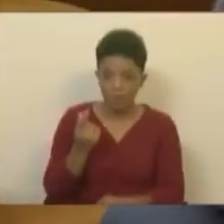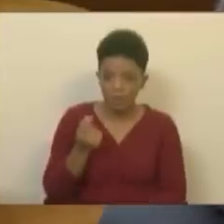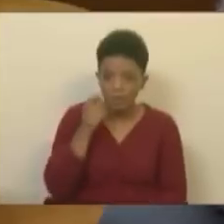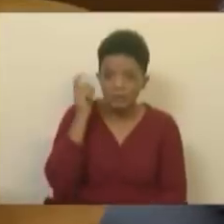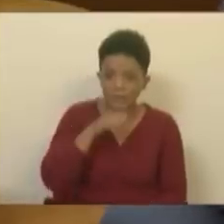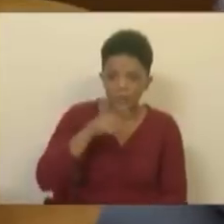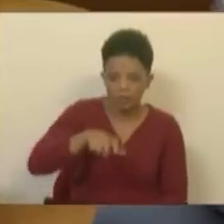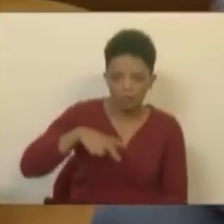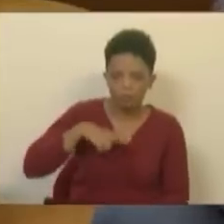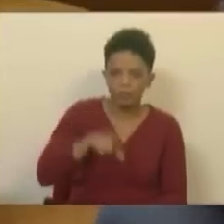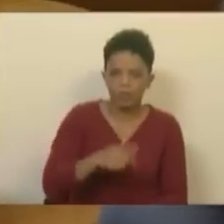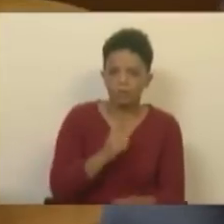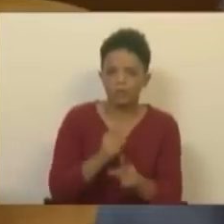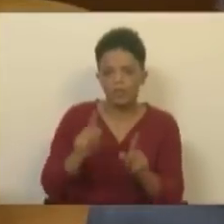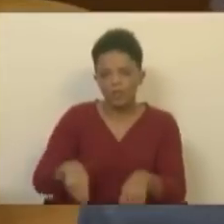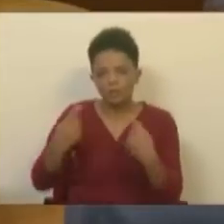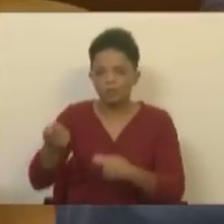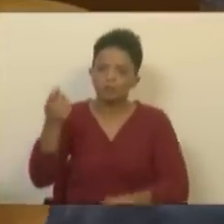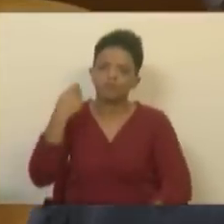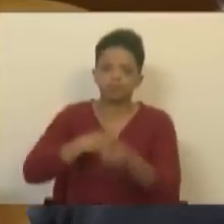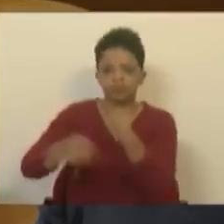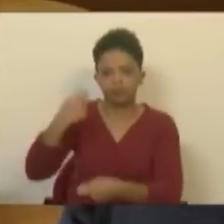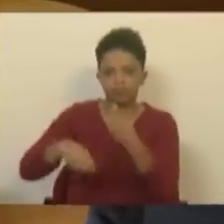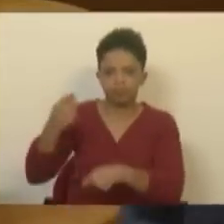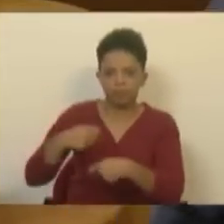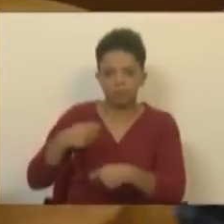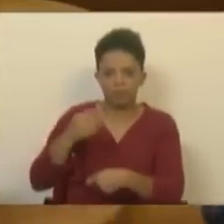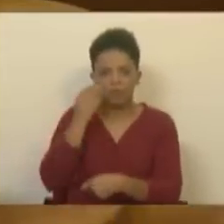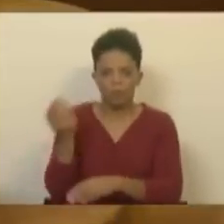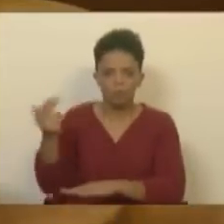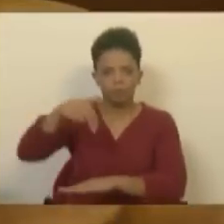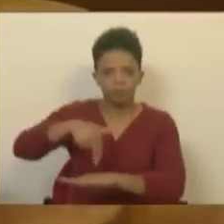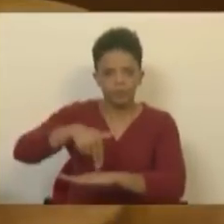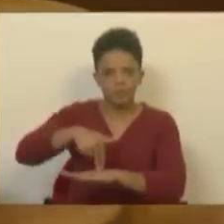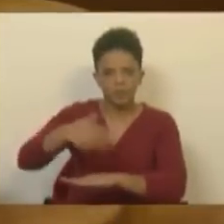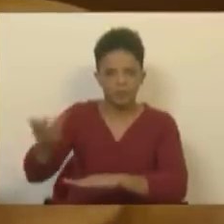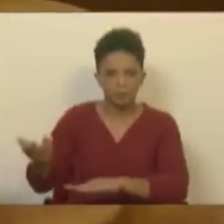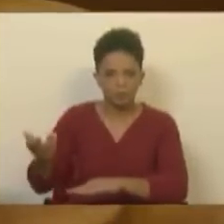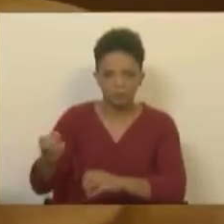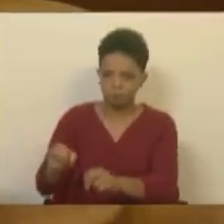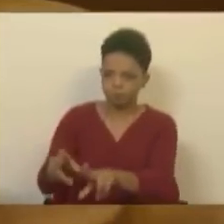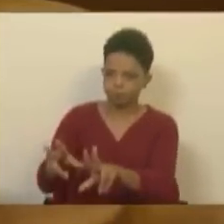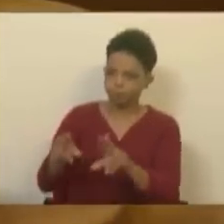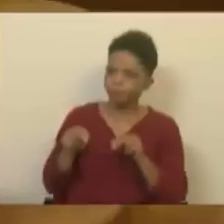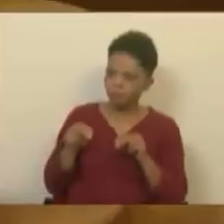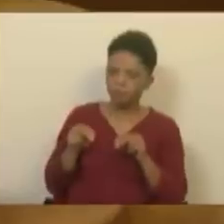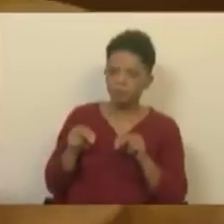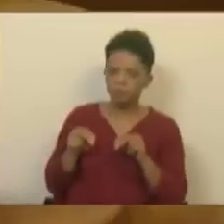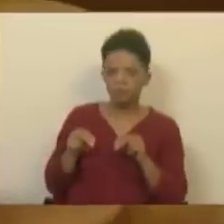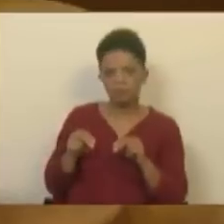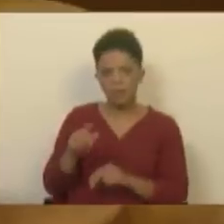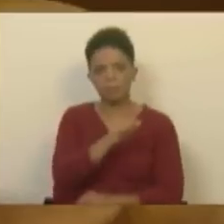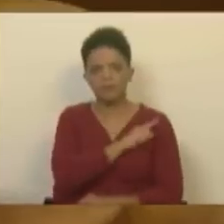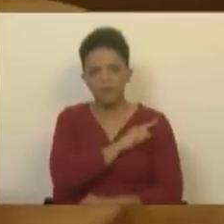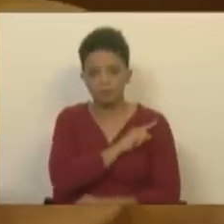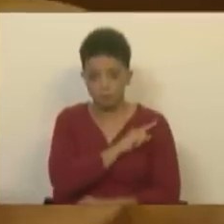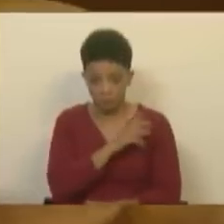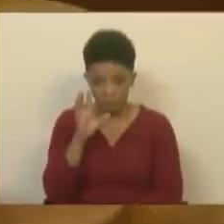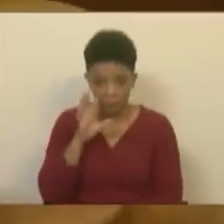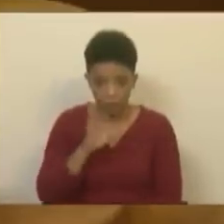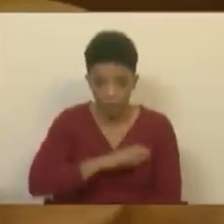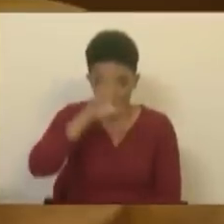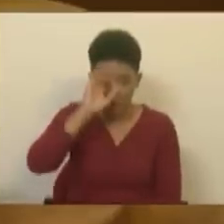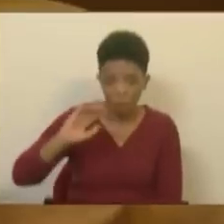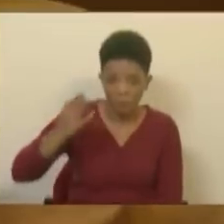dinheiro dos portugueses para depois ser vendida em posição completamente limpinha a privados senhor